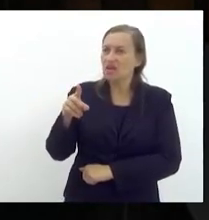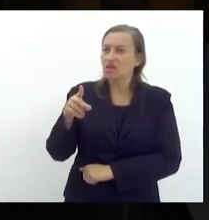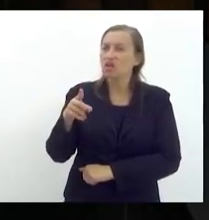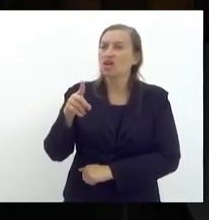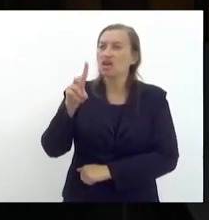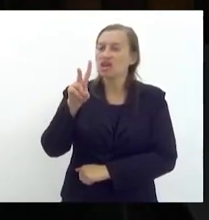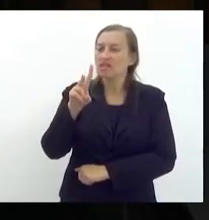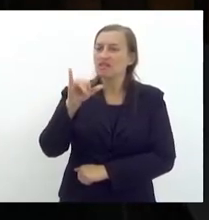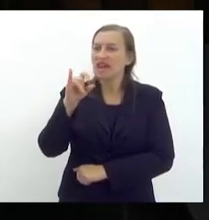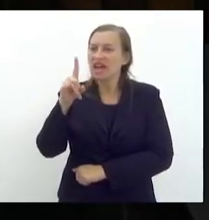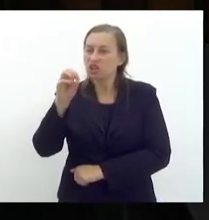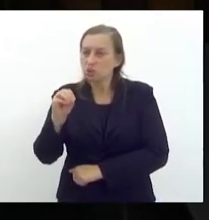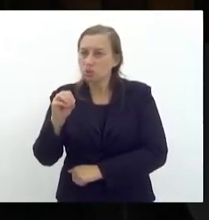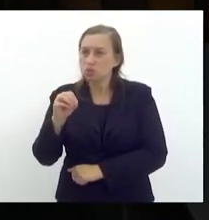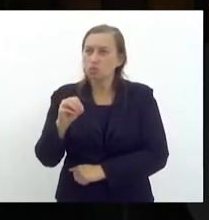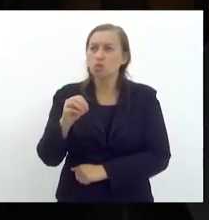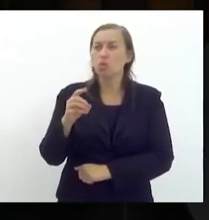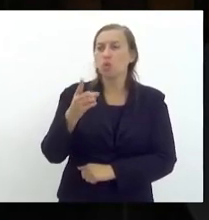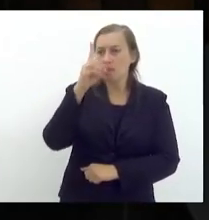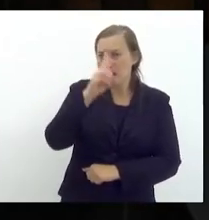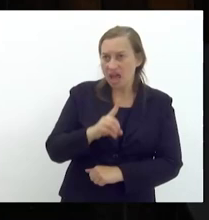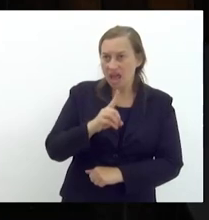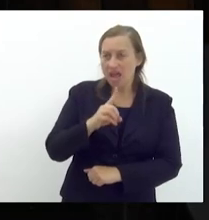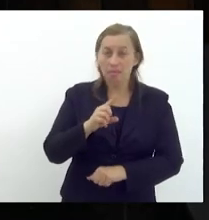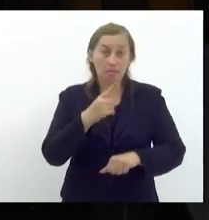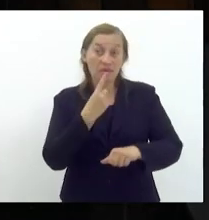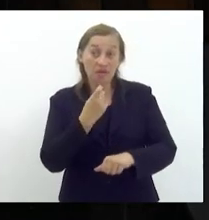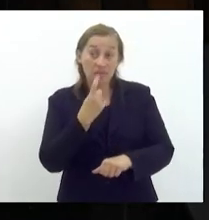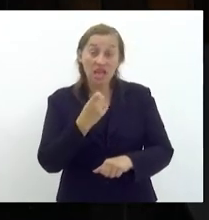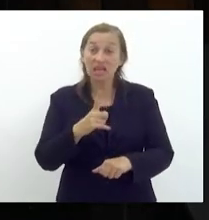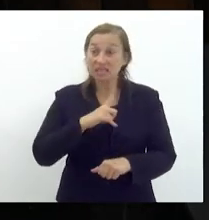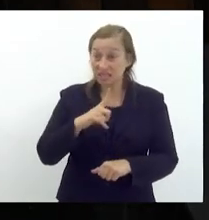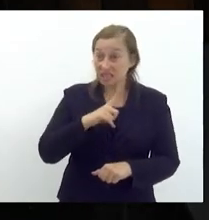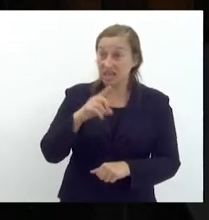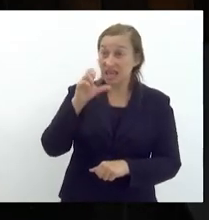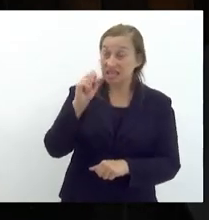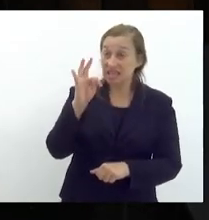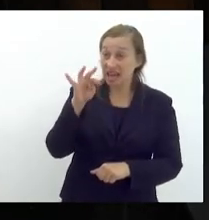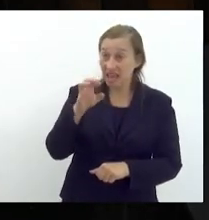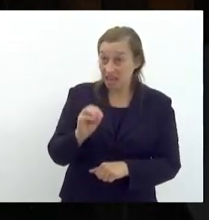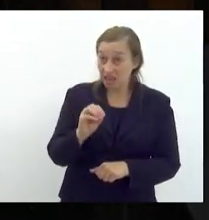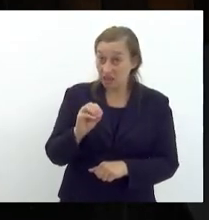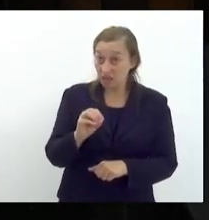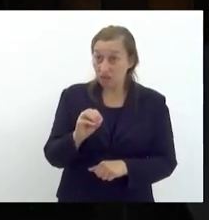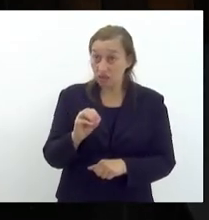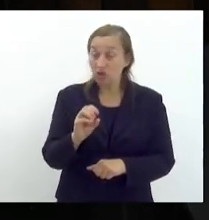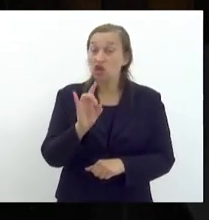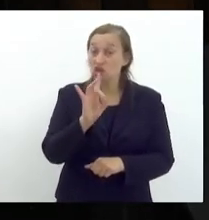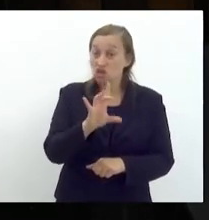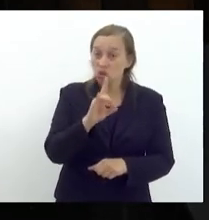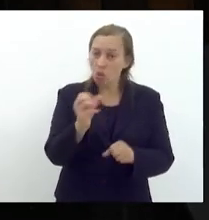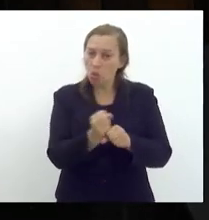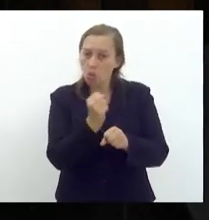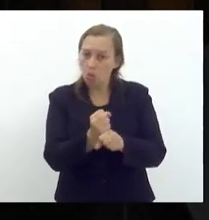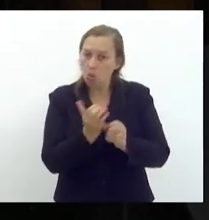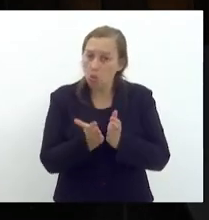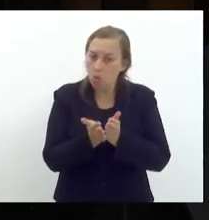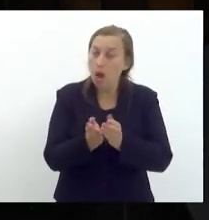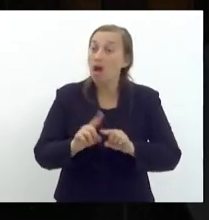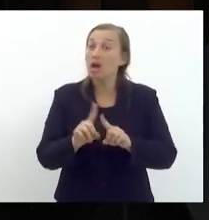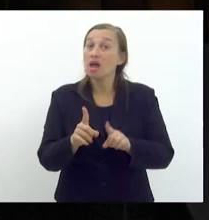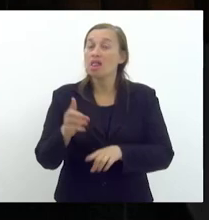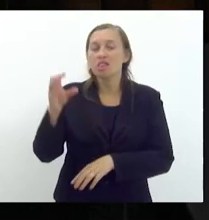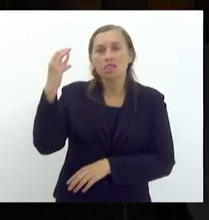para vermelha tinha um Estaleiro McLaren Que só fazia esse tipo de embarcação Niterói